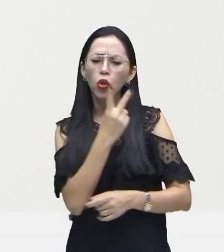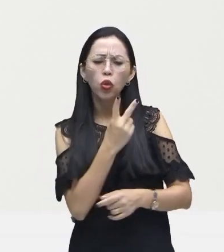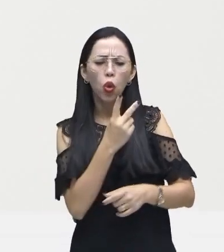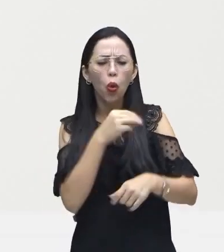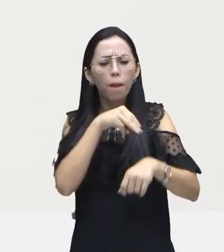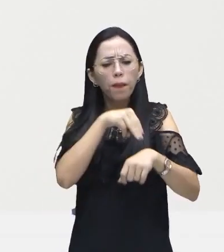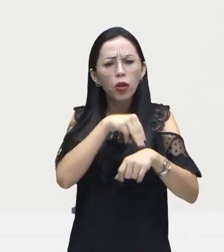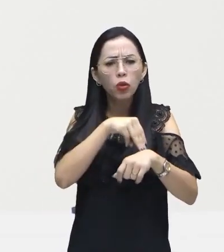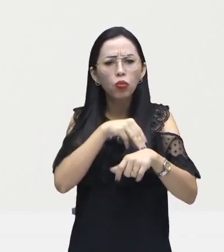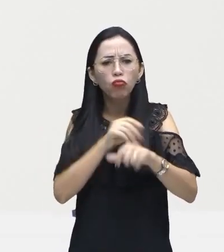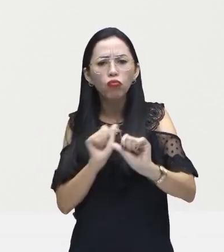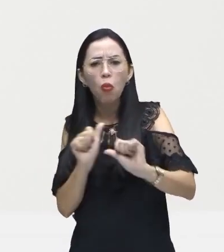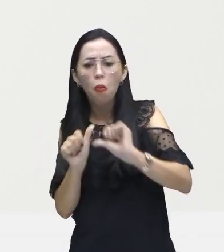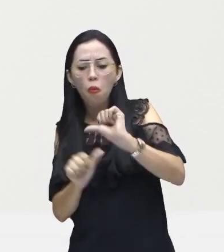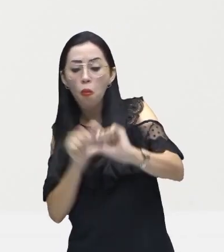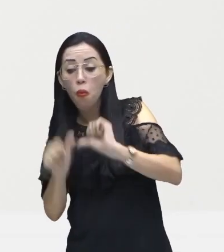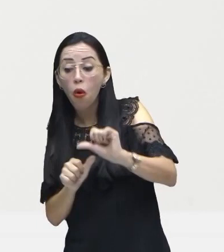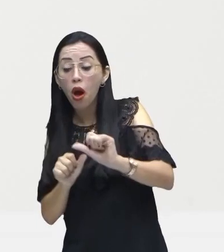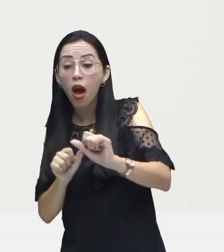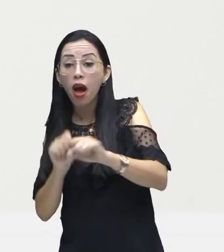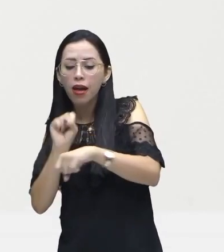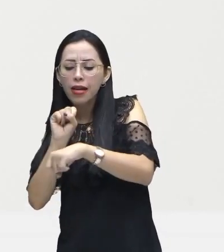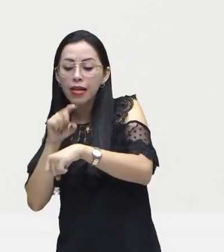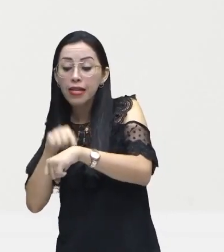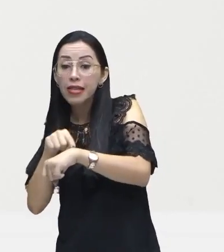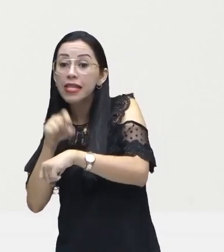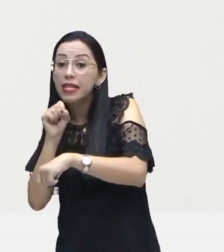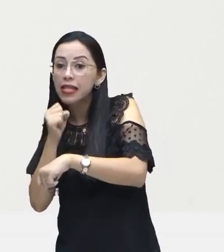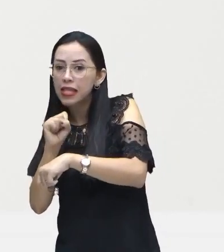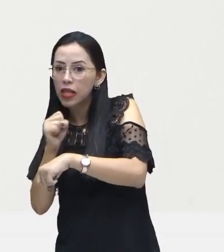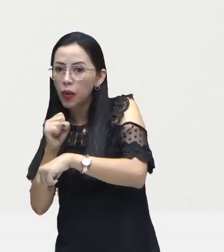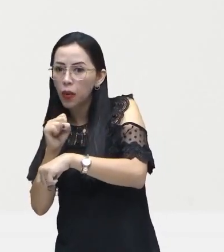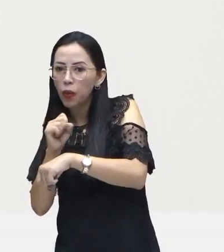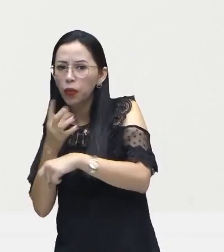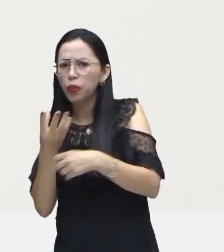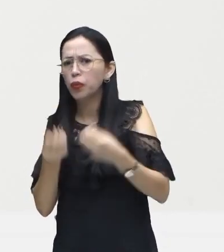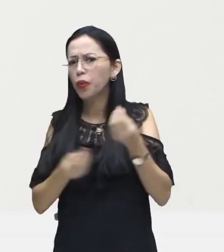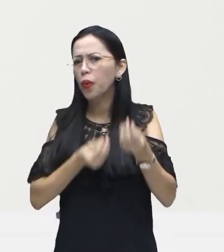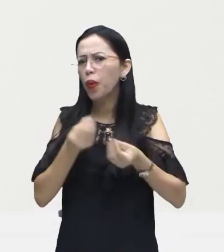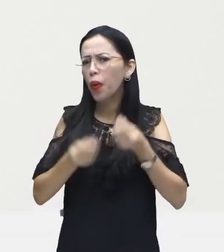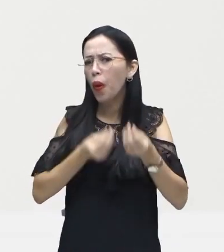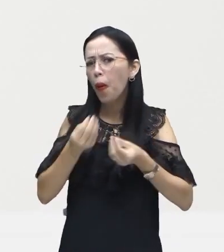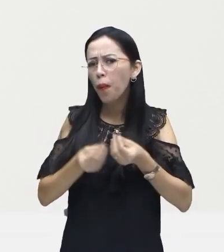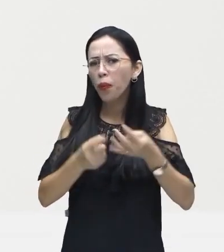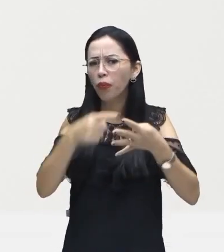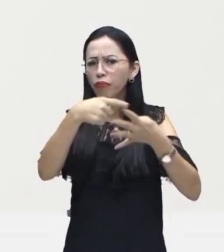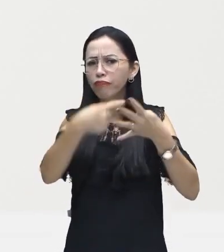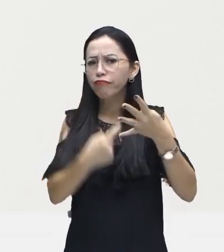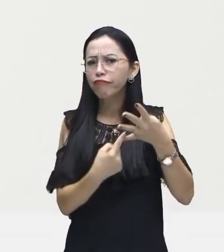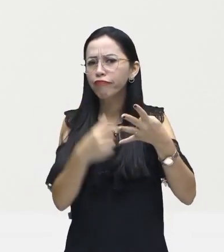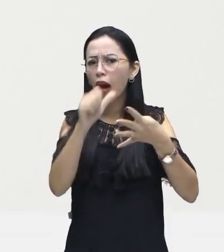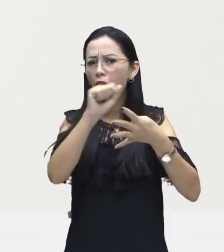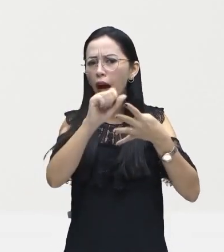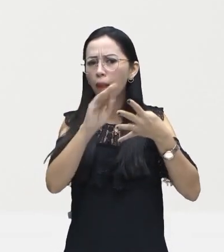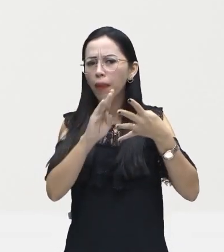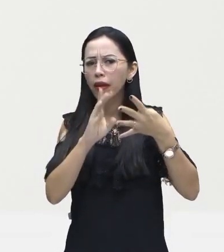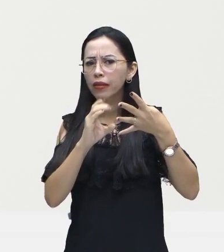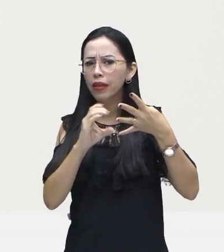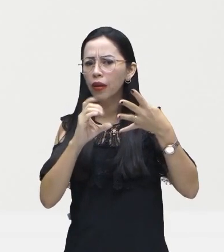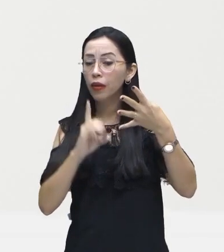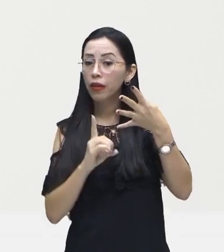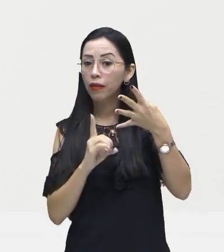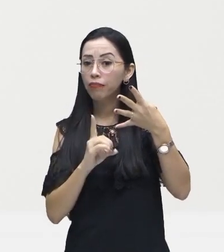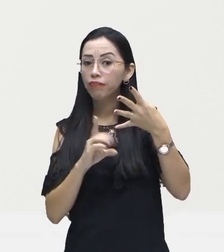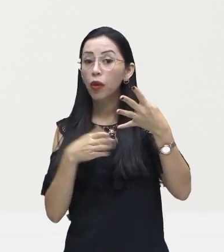B, 120 segundos, letra C, 150 segundos ou letra D,